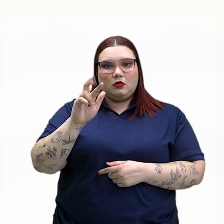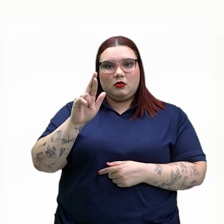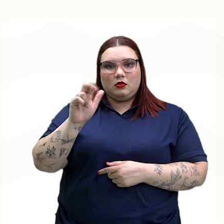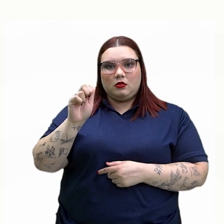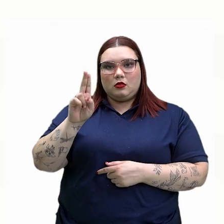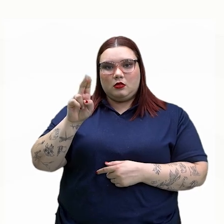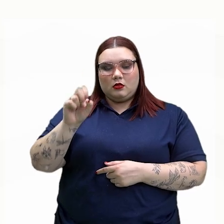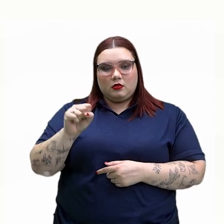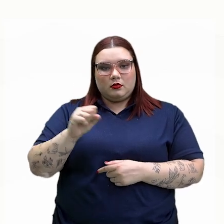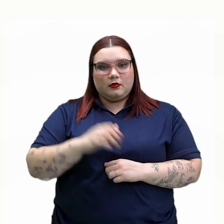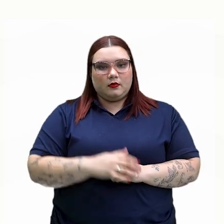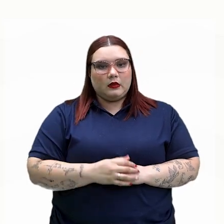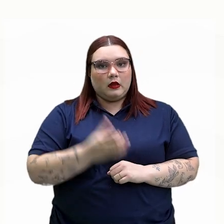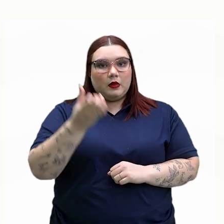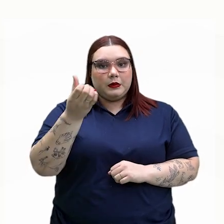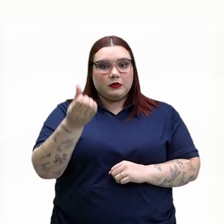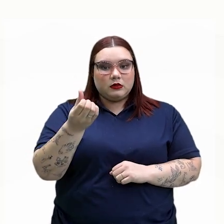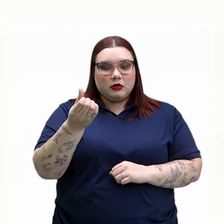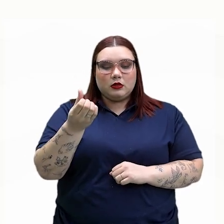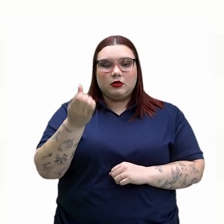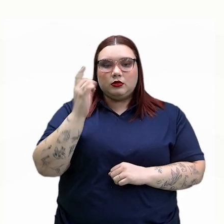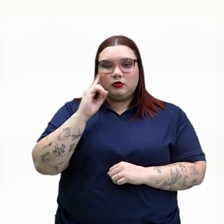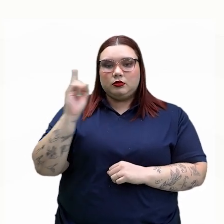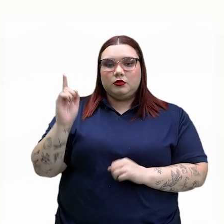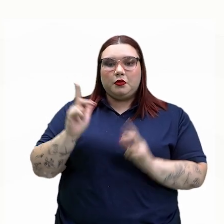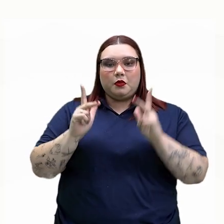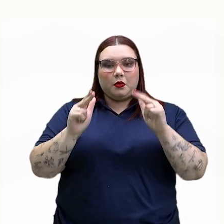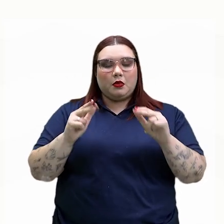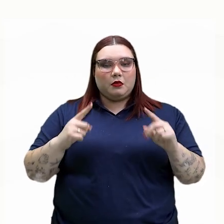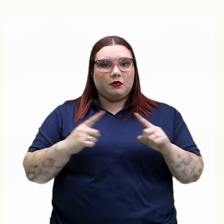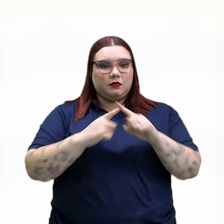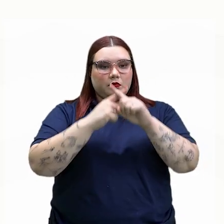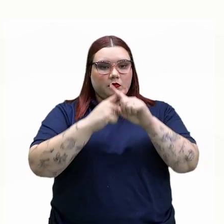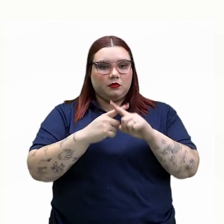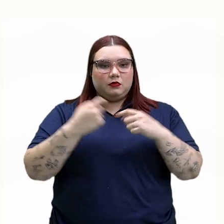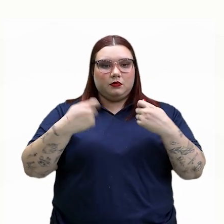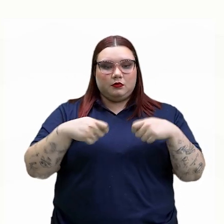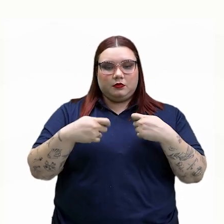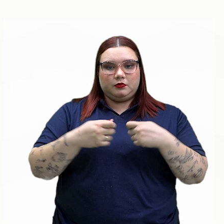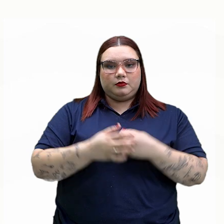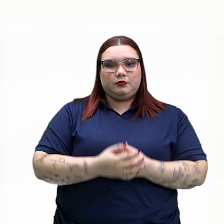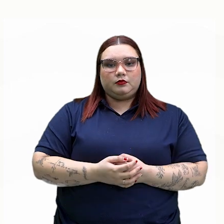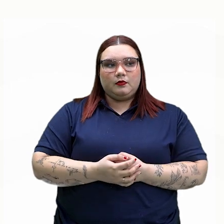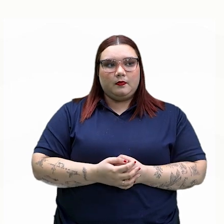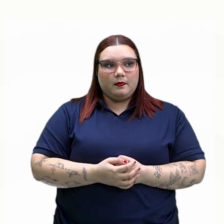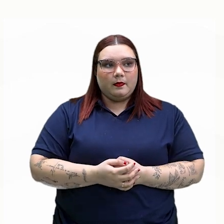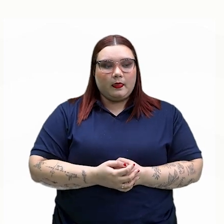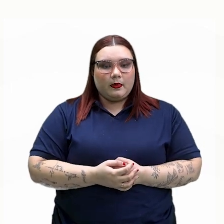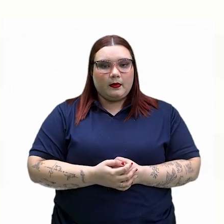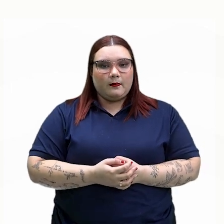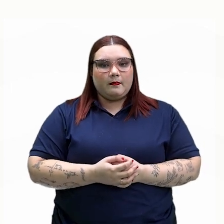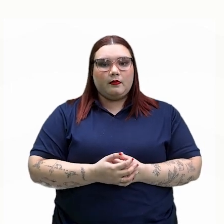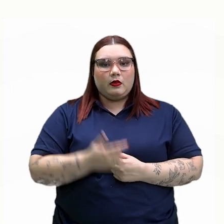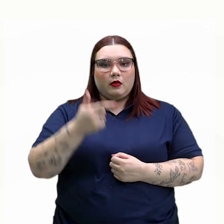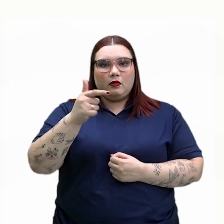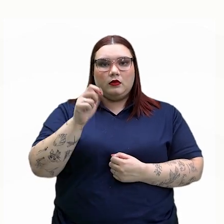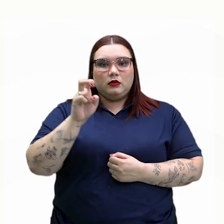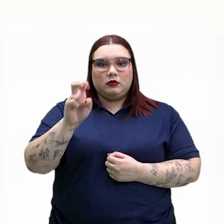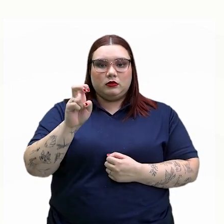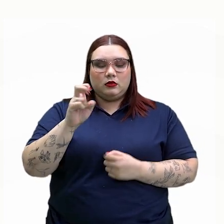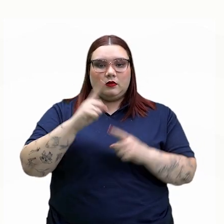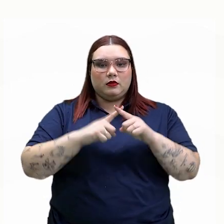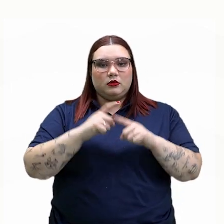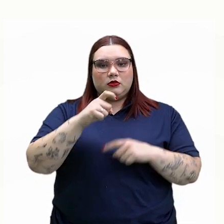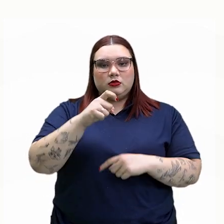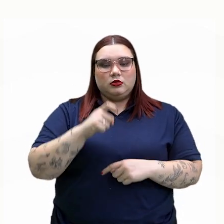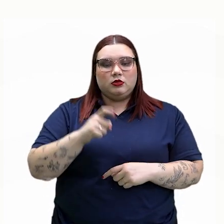graus. E o 6, né, também vou fazer sempre essa regrinha. Então, 25 vezes x